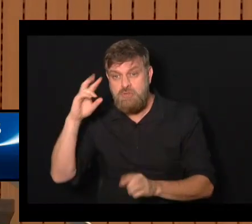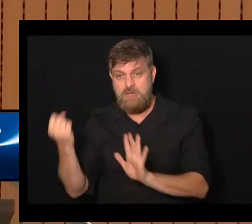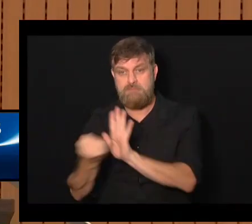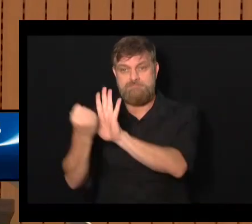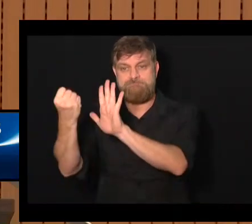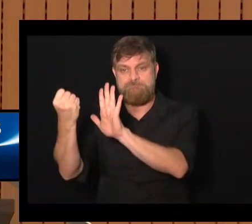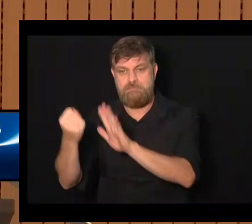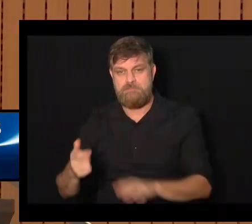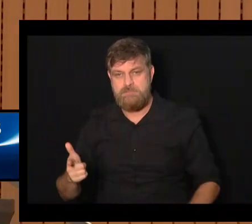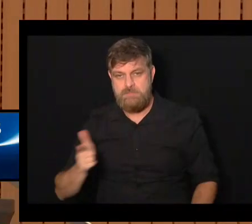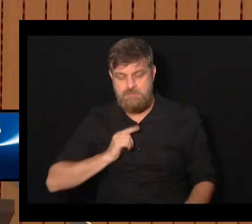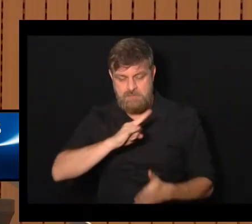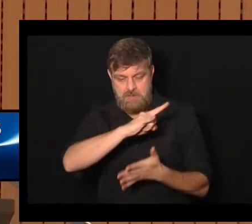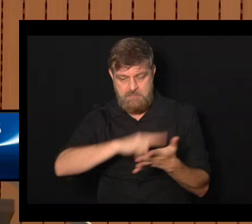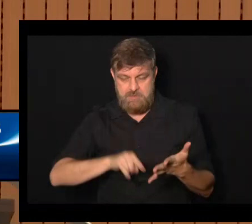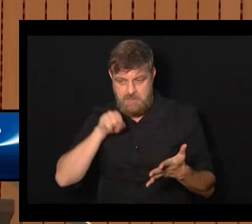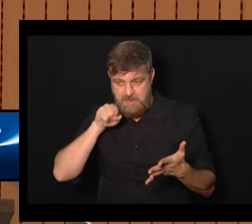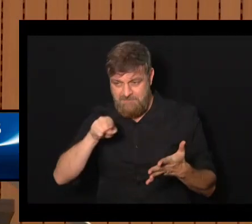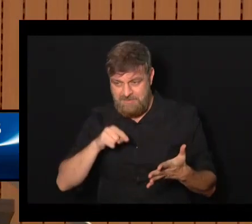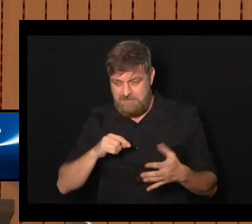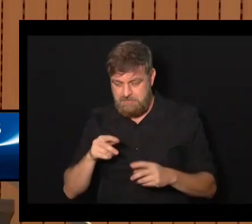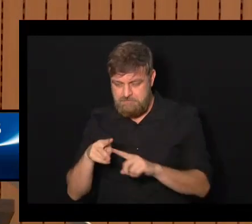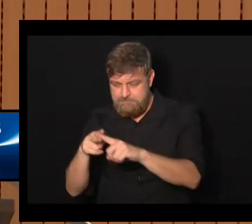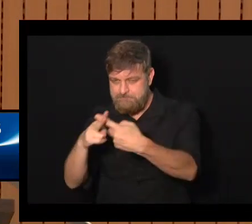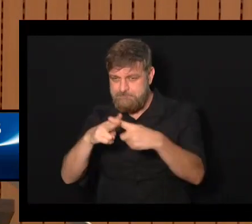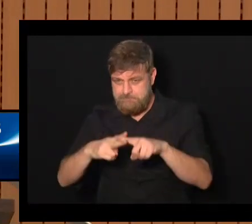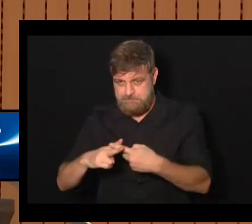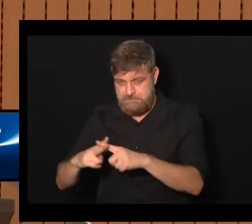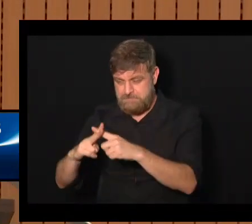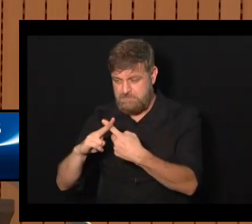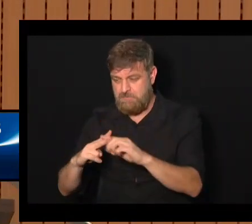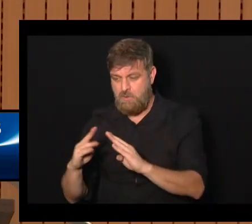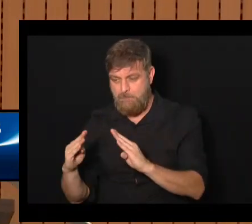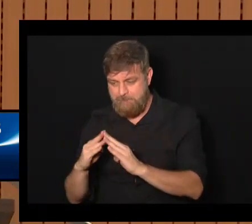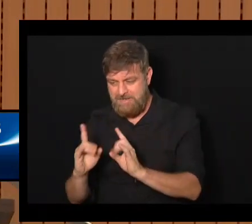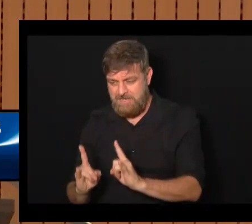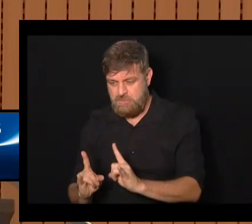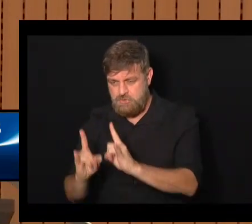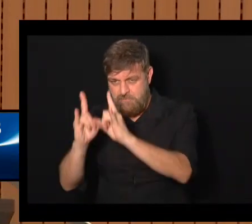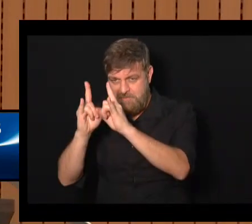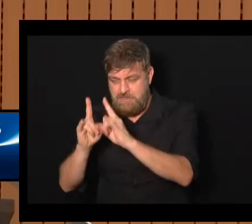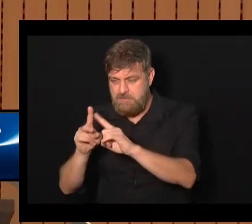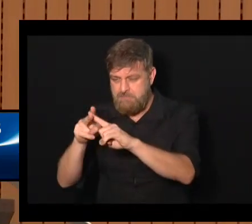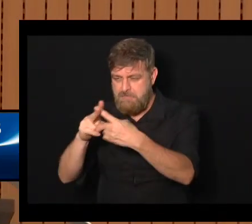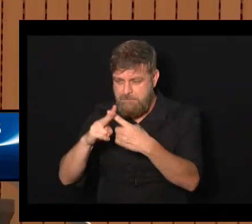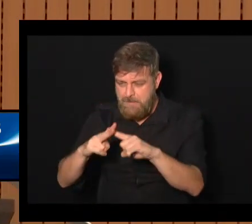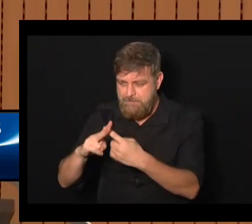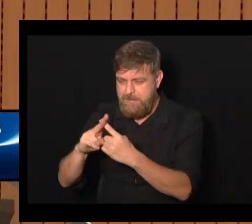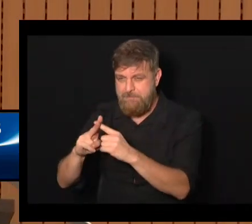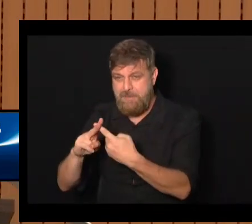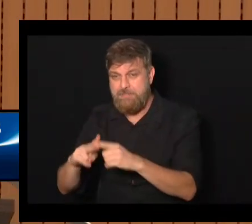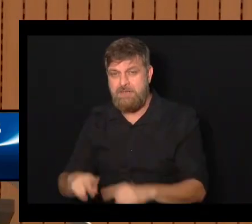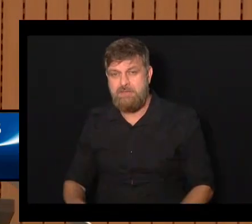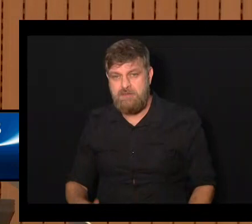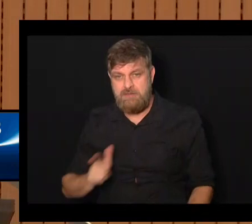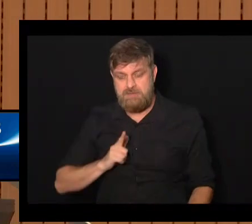ao atestado de efetiva recuperação do bem tombado proporcionalmente ao adicional